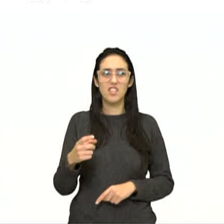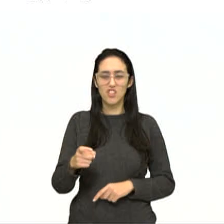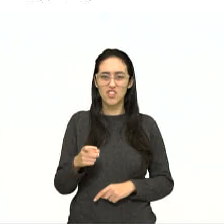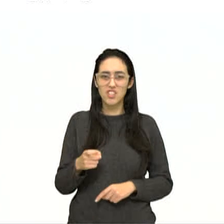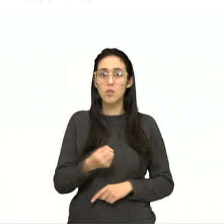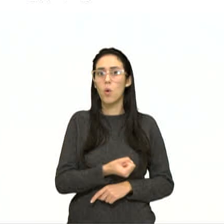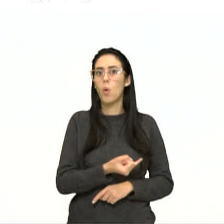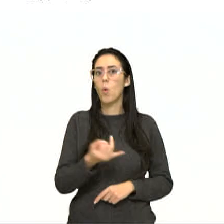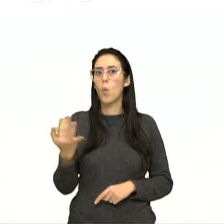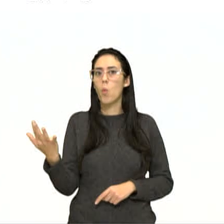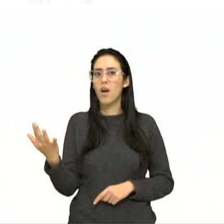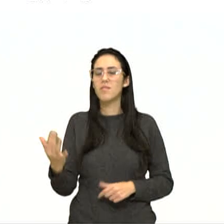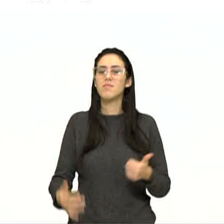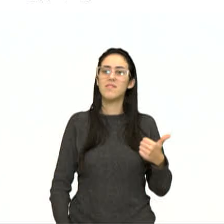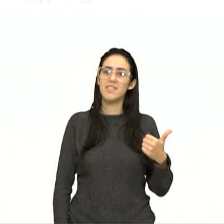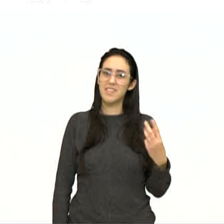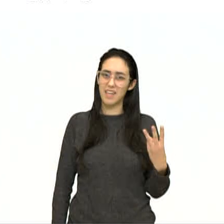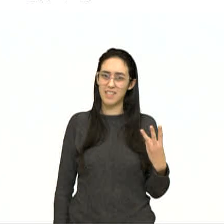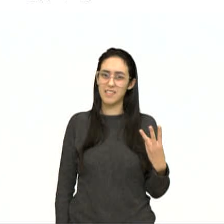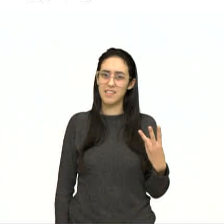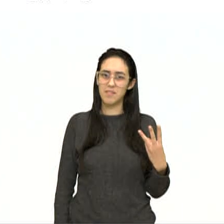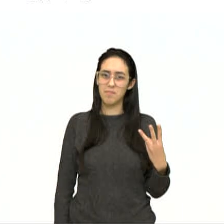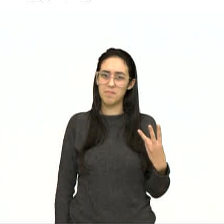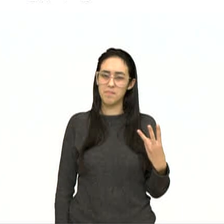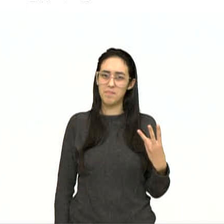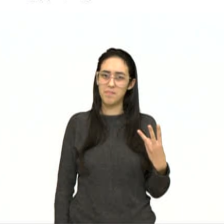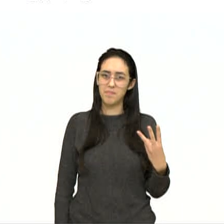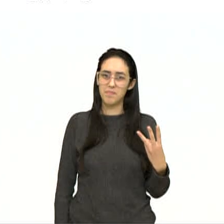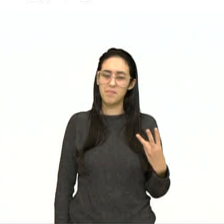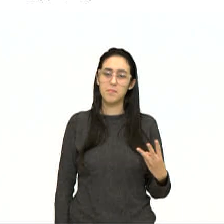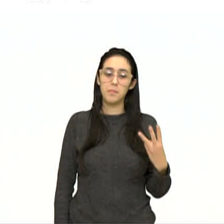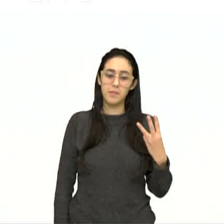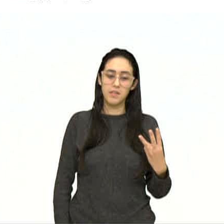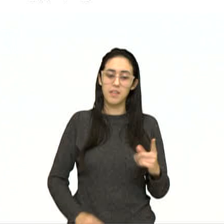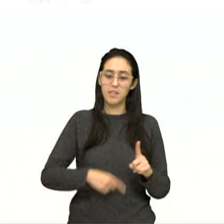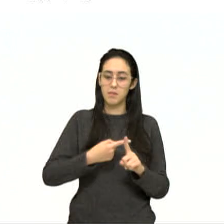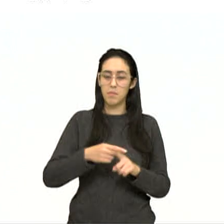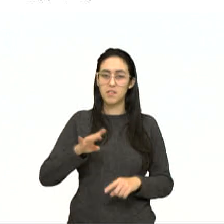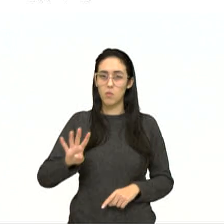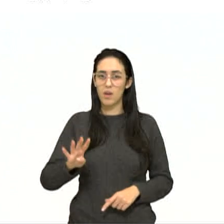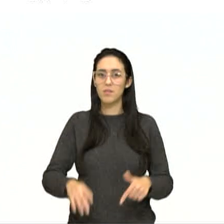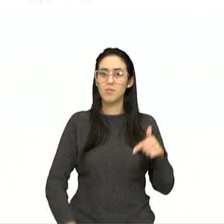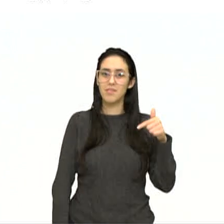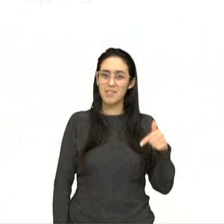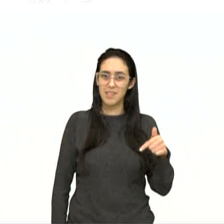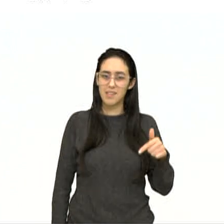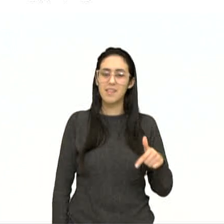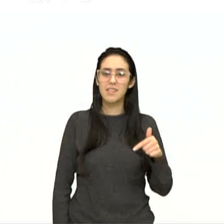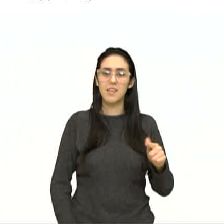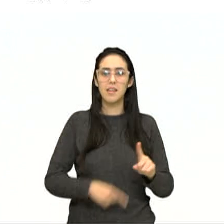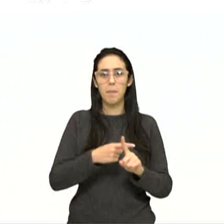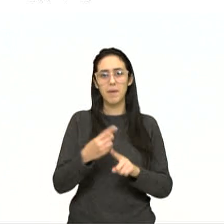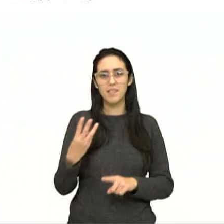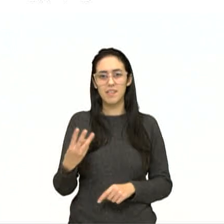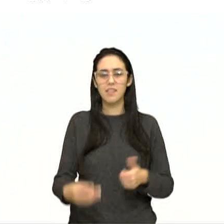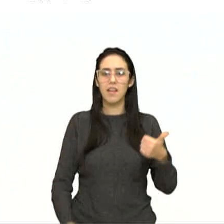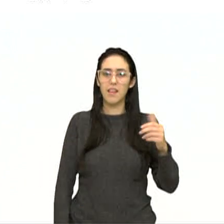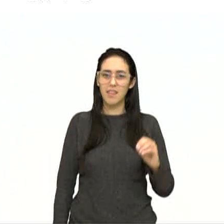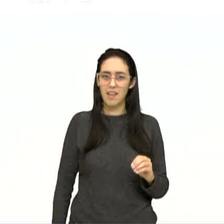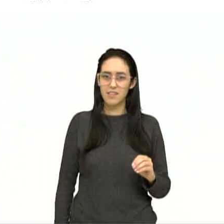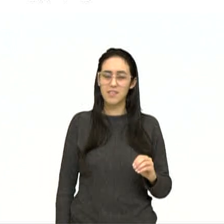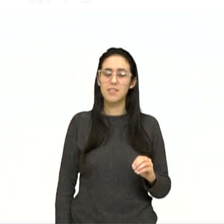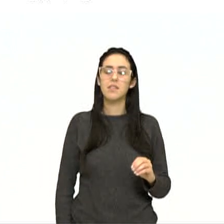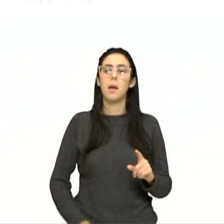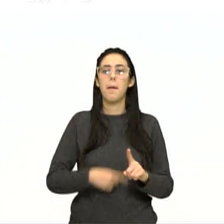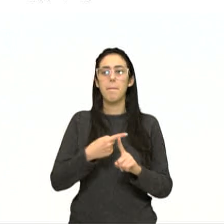x? 13. 3 mais 4, 7. 7 mais 3, 10. 10 mais 3, 13.